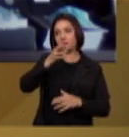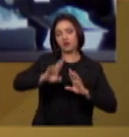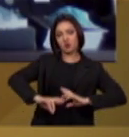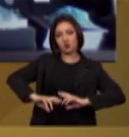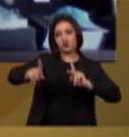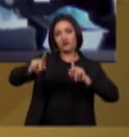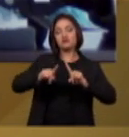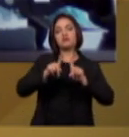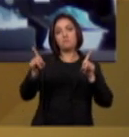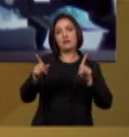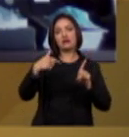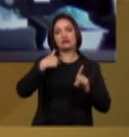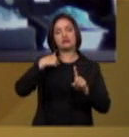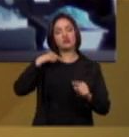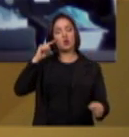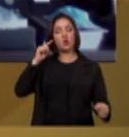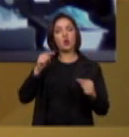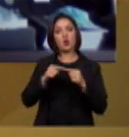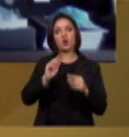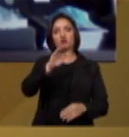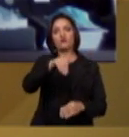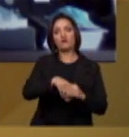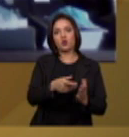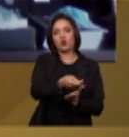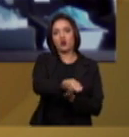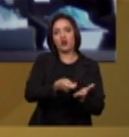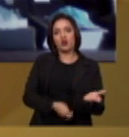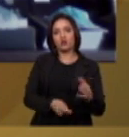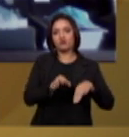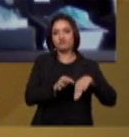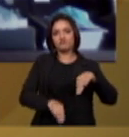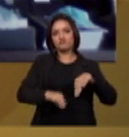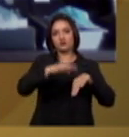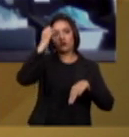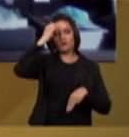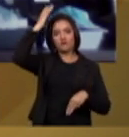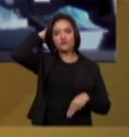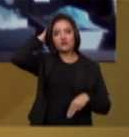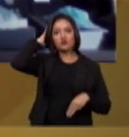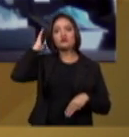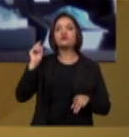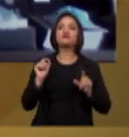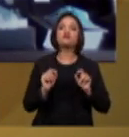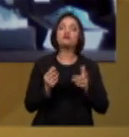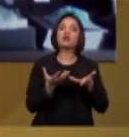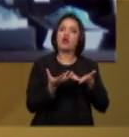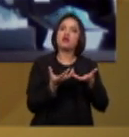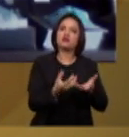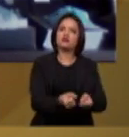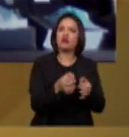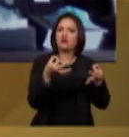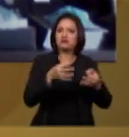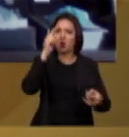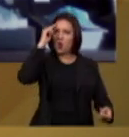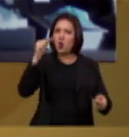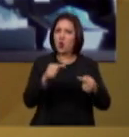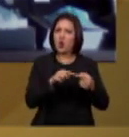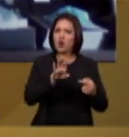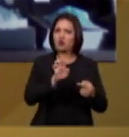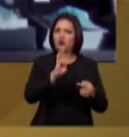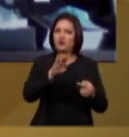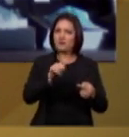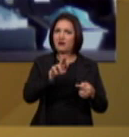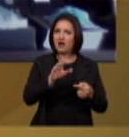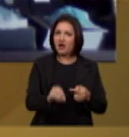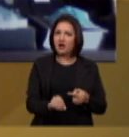contrárias, acompanhando o relator, ministro Luiz Fux, para conhecer dos embargos de divergência